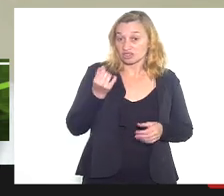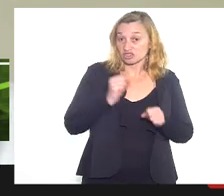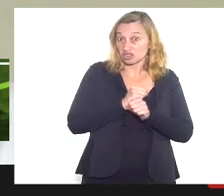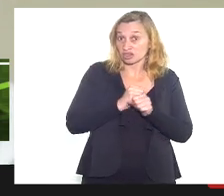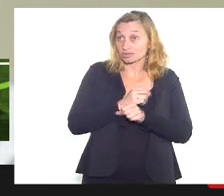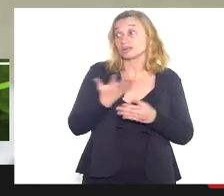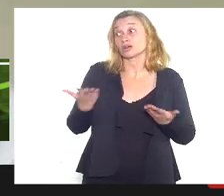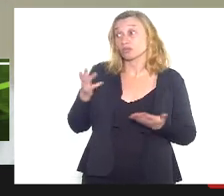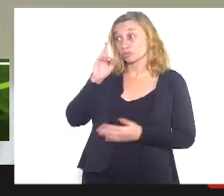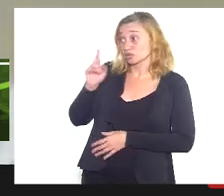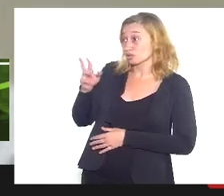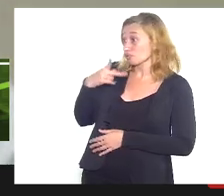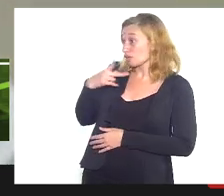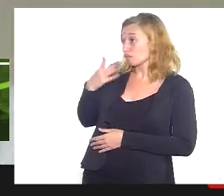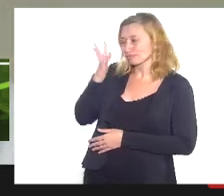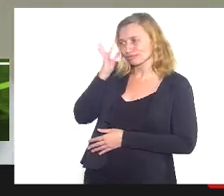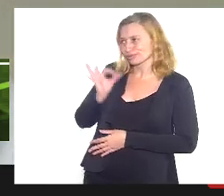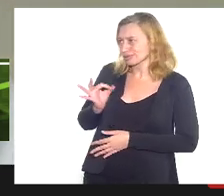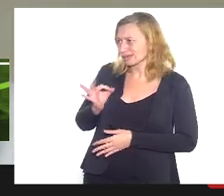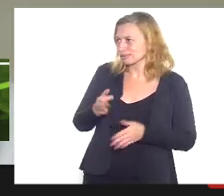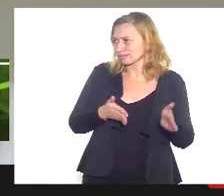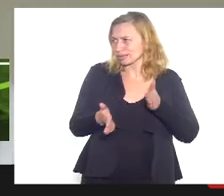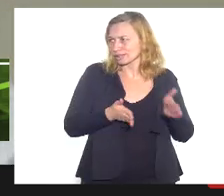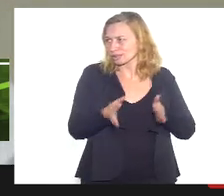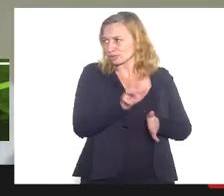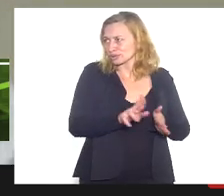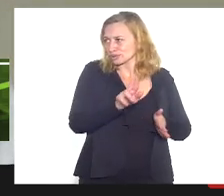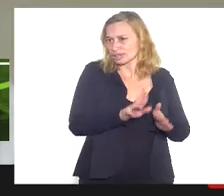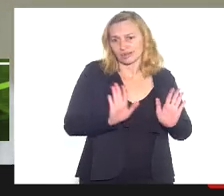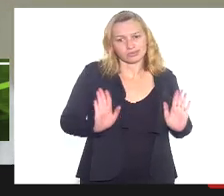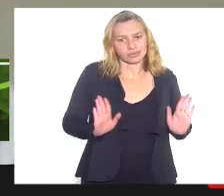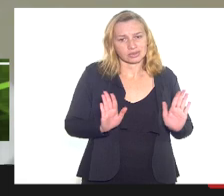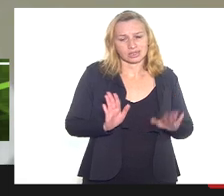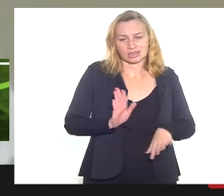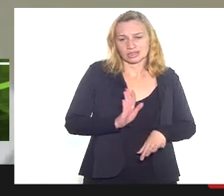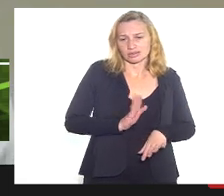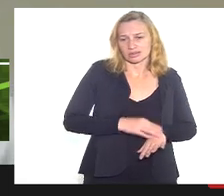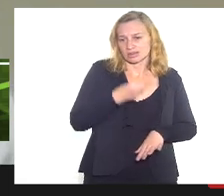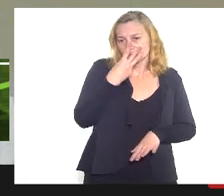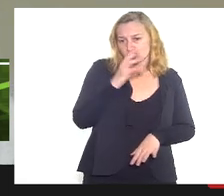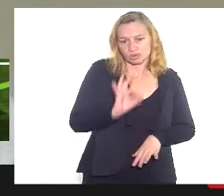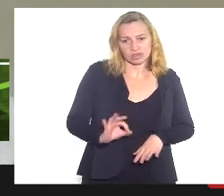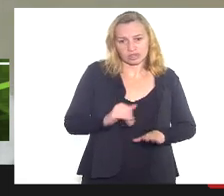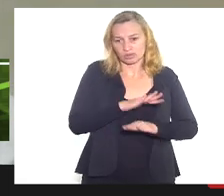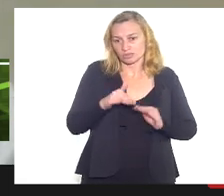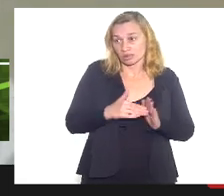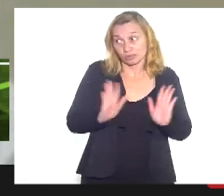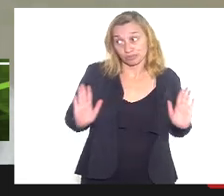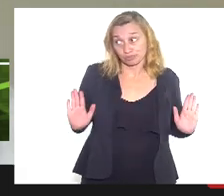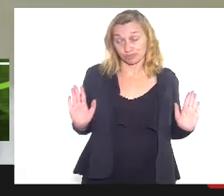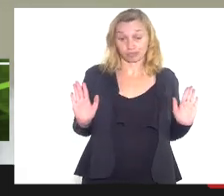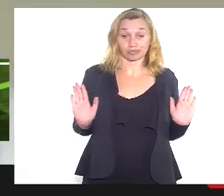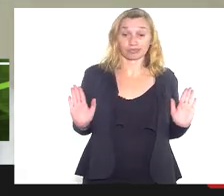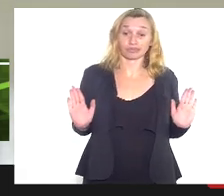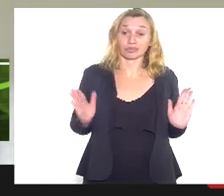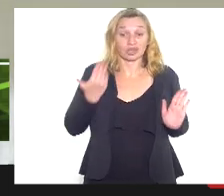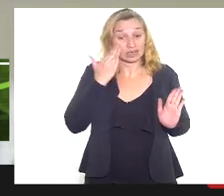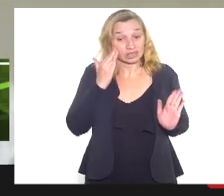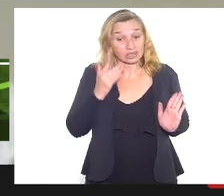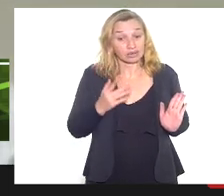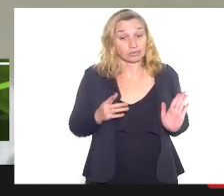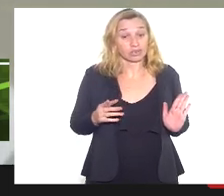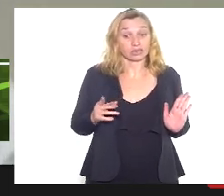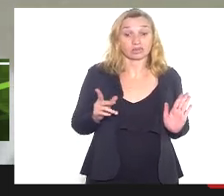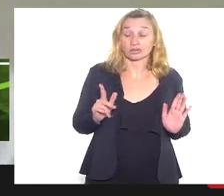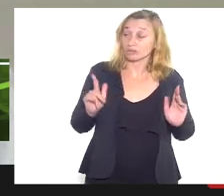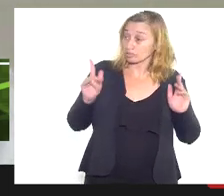Como o senhor disse, eu não entendo que seja uma admissão temporária, então caberia os 3% sobre o total. É isso, o entendimento da gente seria muito